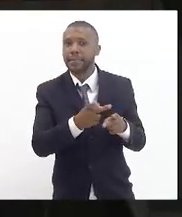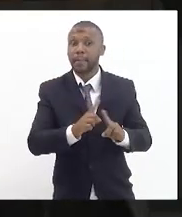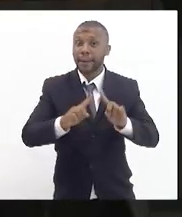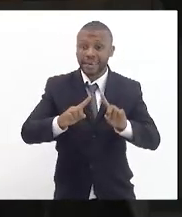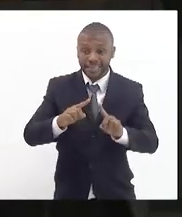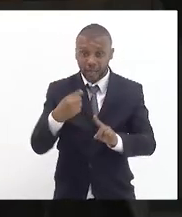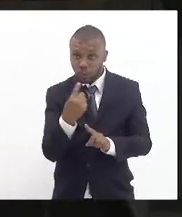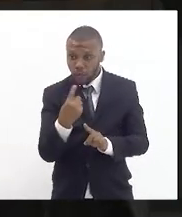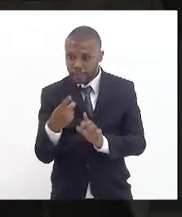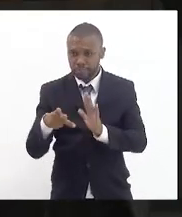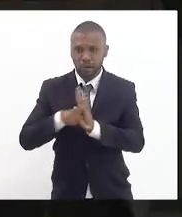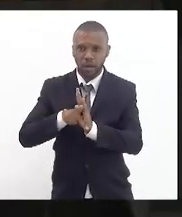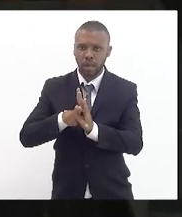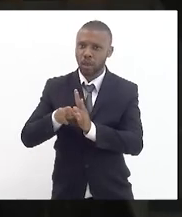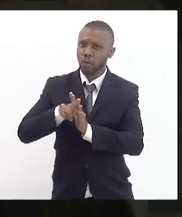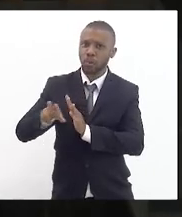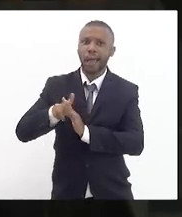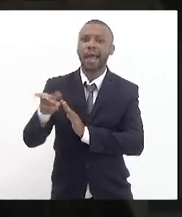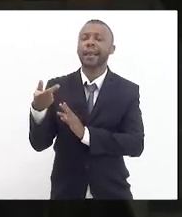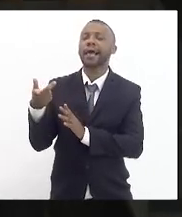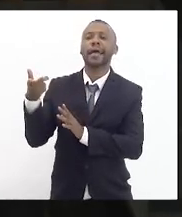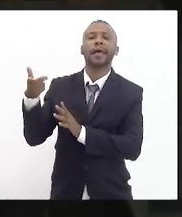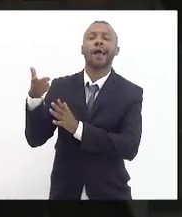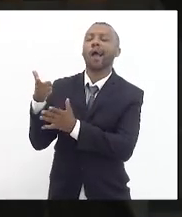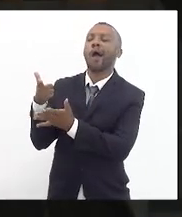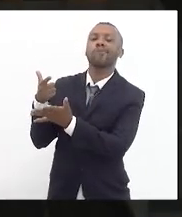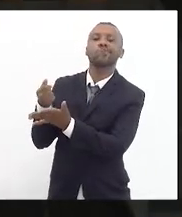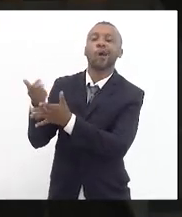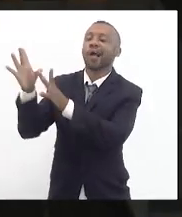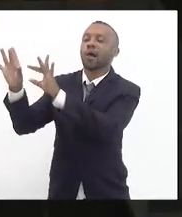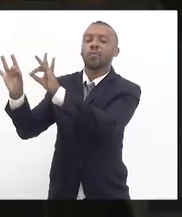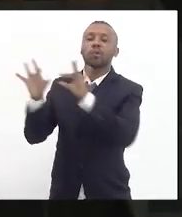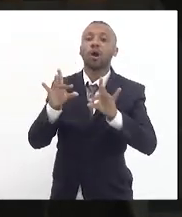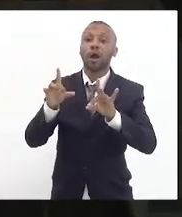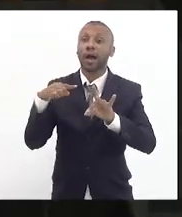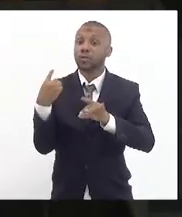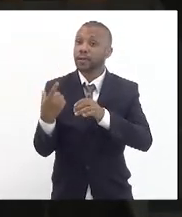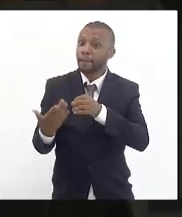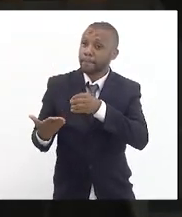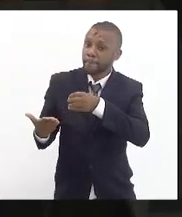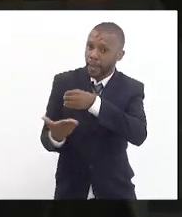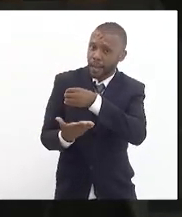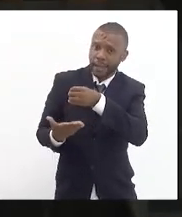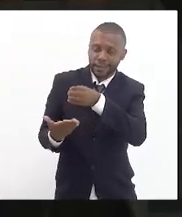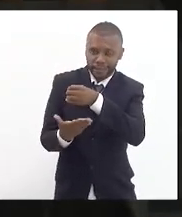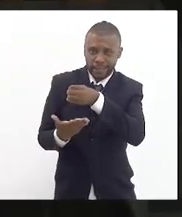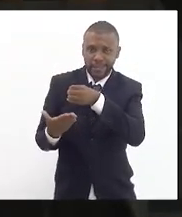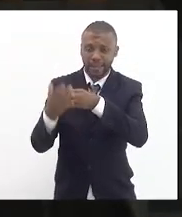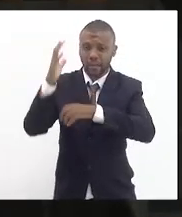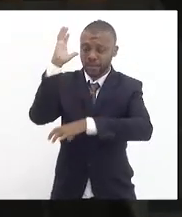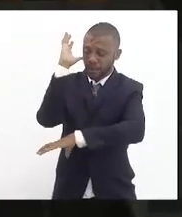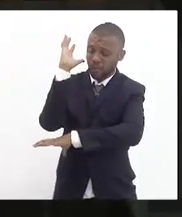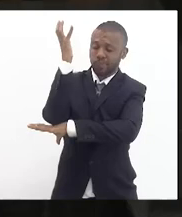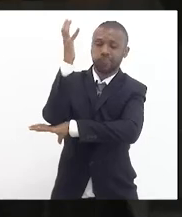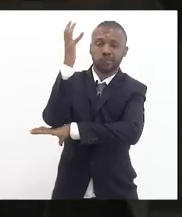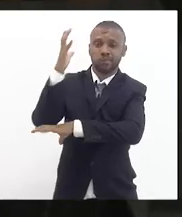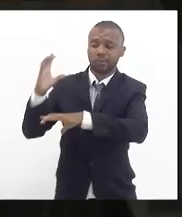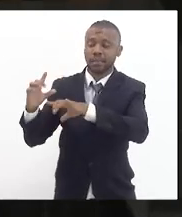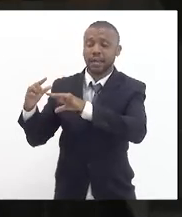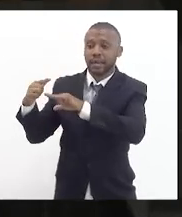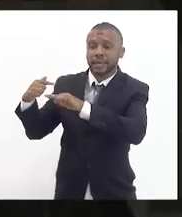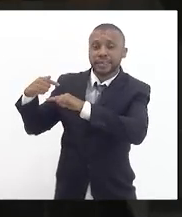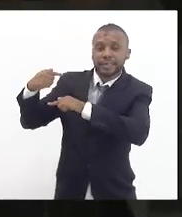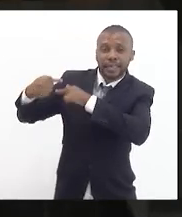é tão ela é importada a nossa Matriz Genética é uma